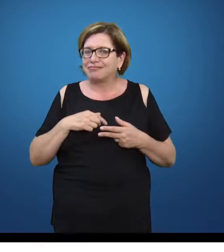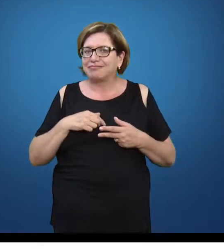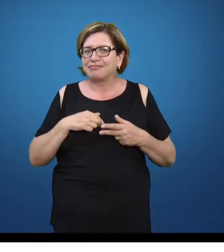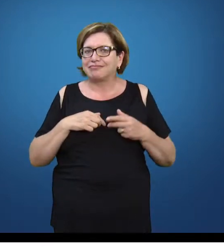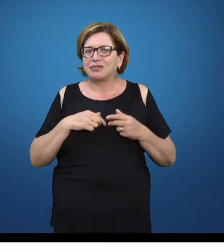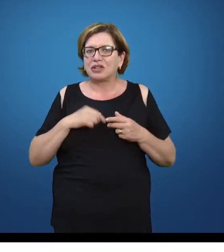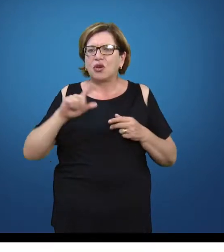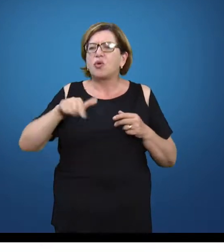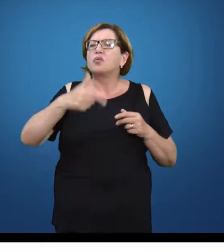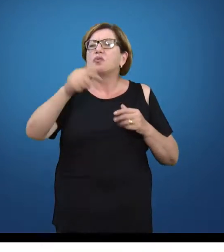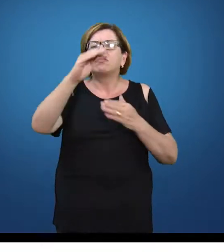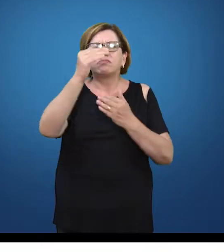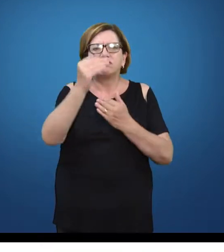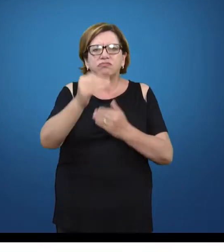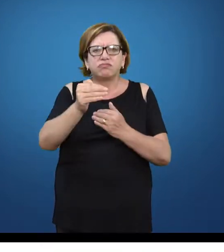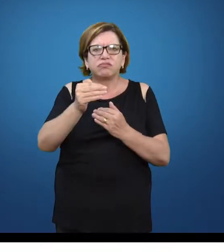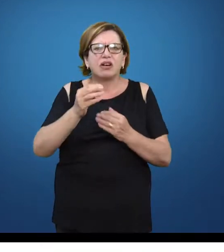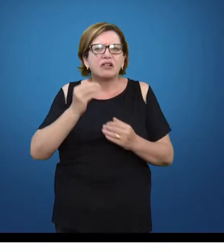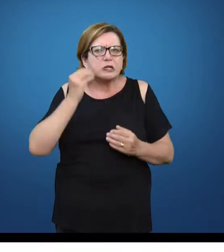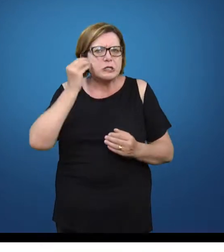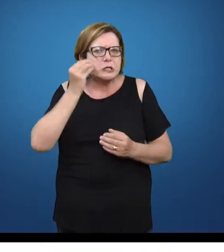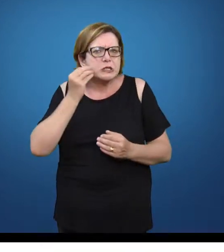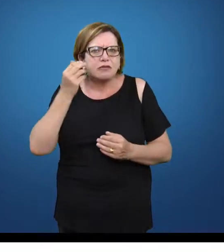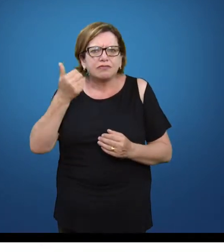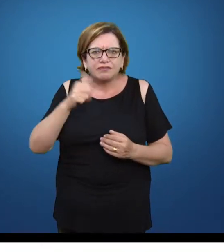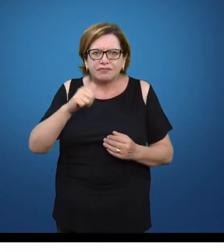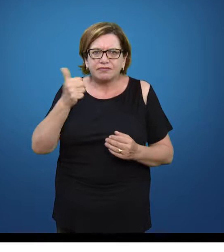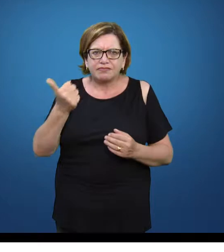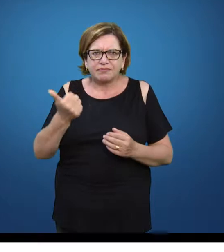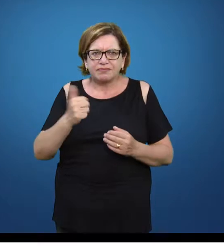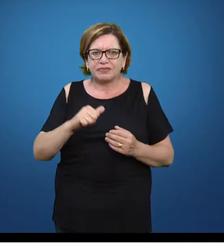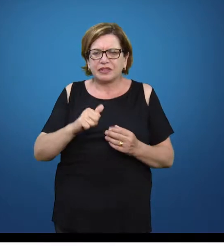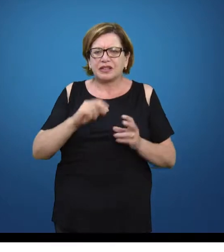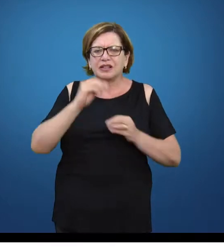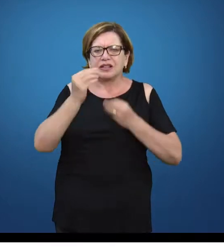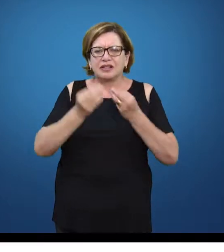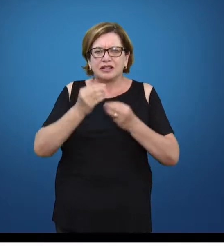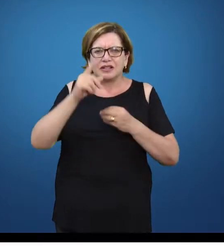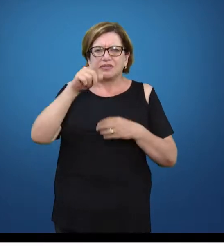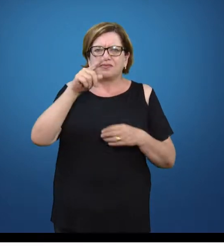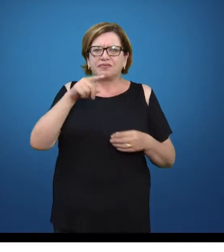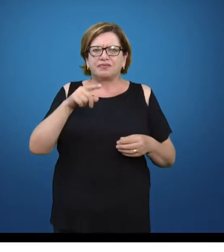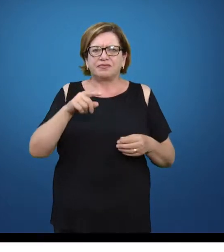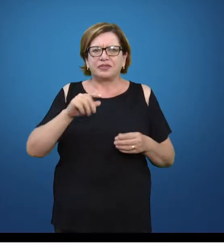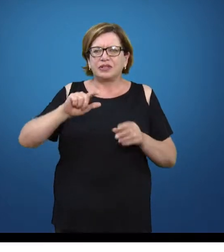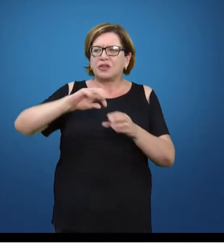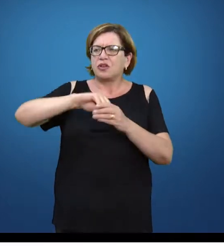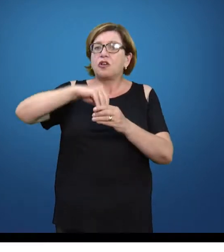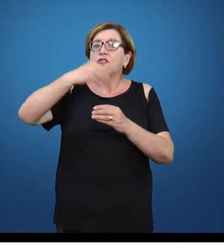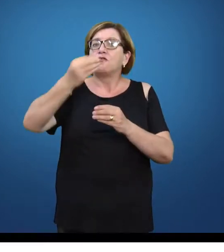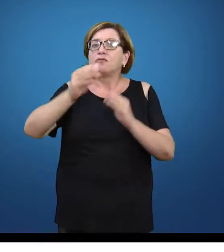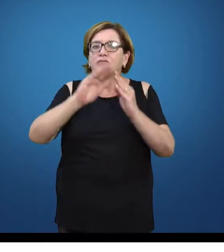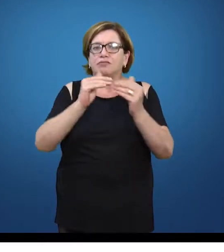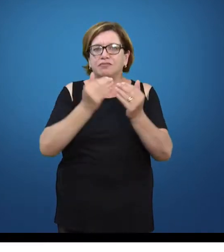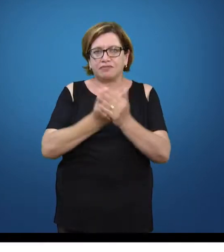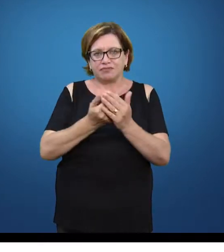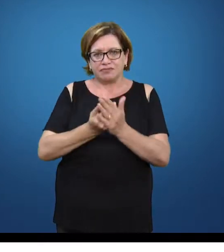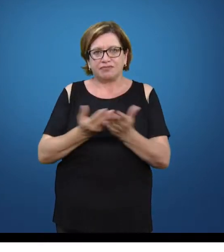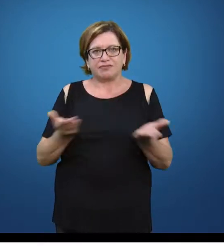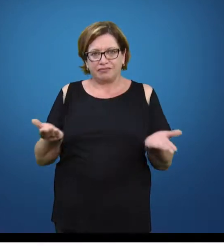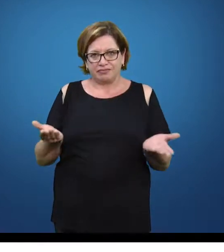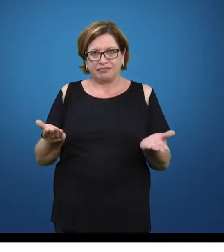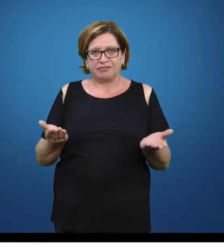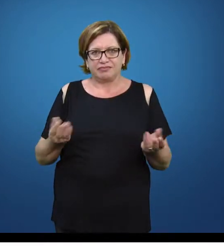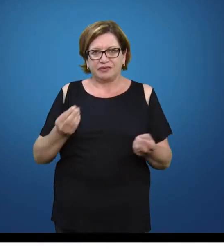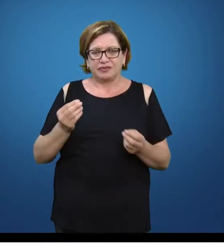alguma prova de algum sistema de avaliação, que são sistemas externos àquele que a gente